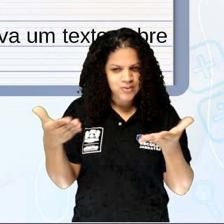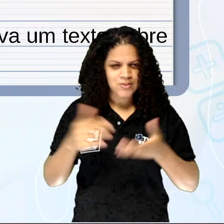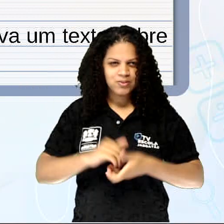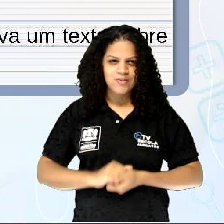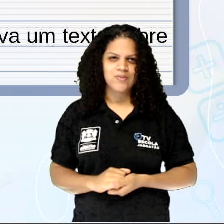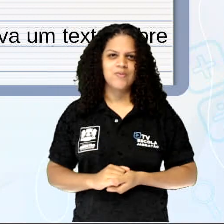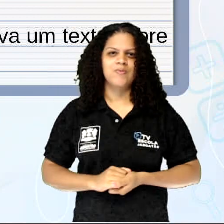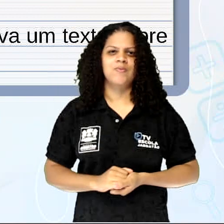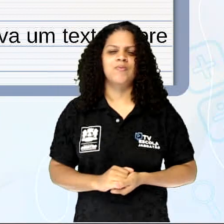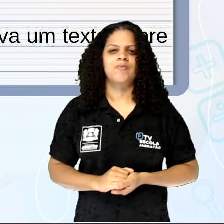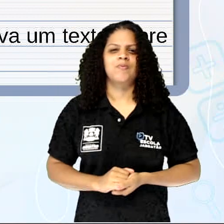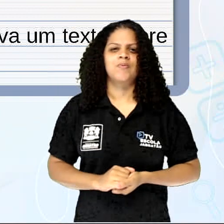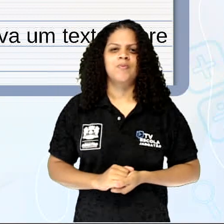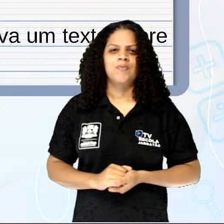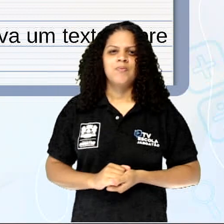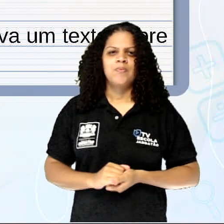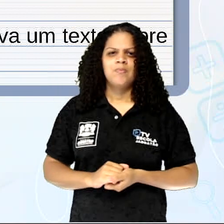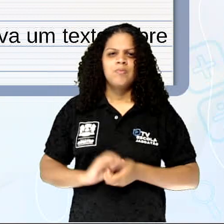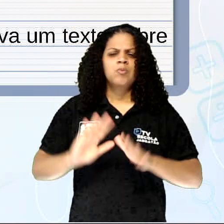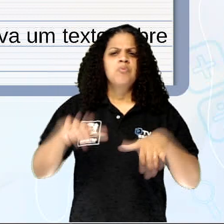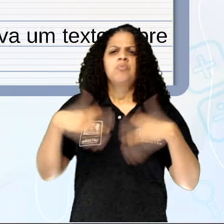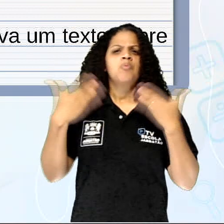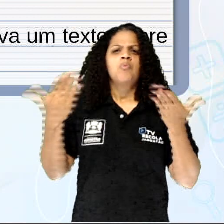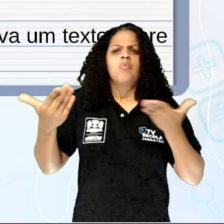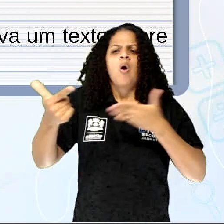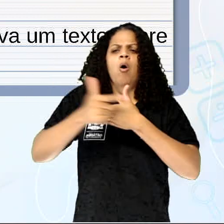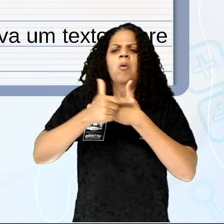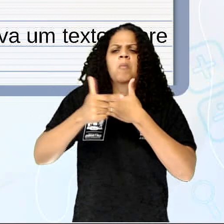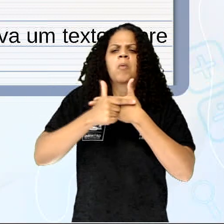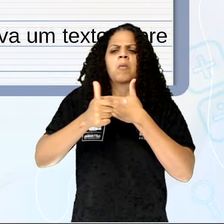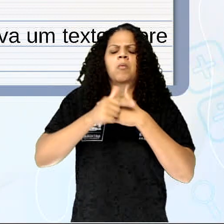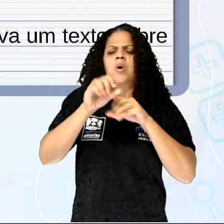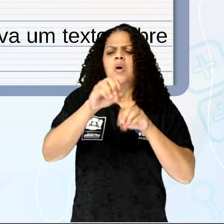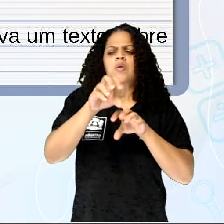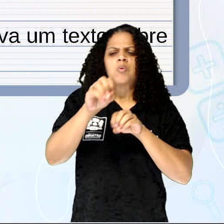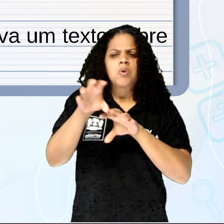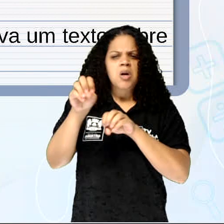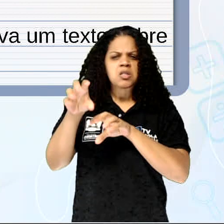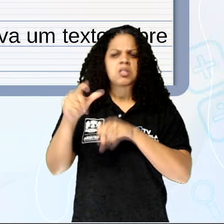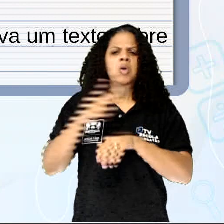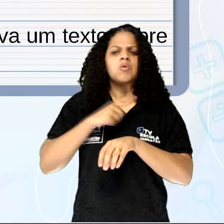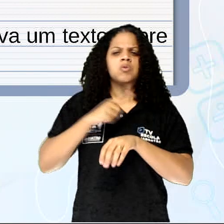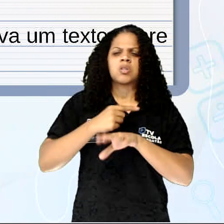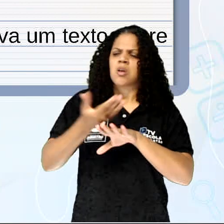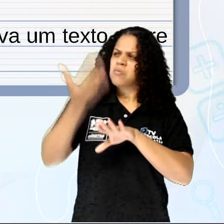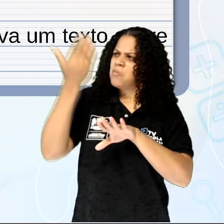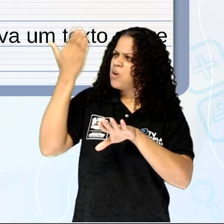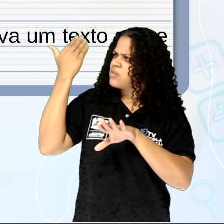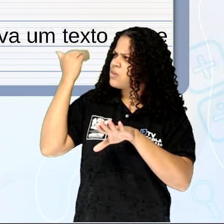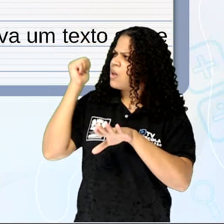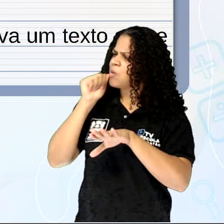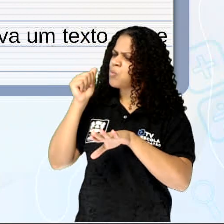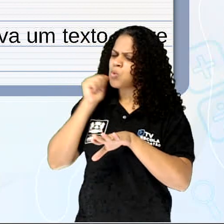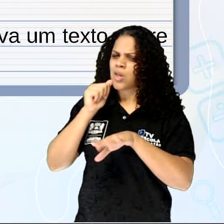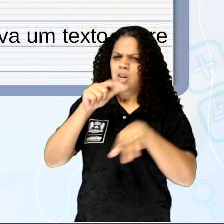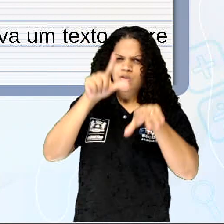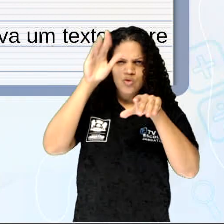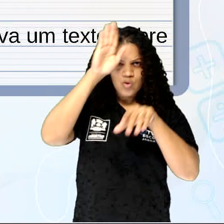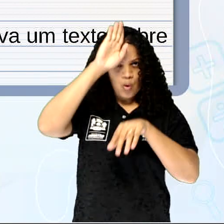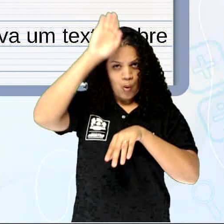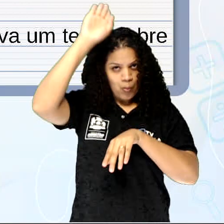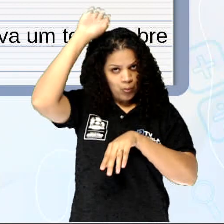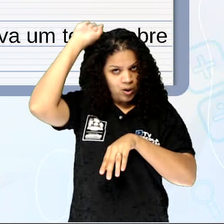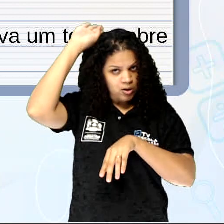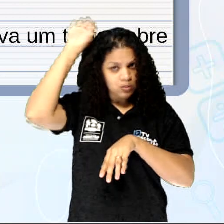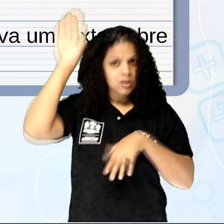Olha, qual o papel que a educação ocupava no passado, lá na vida das mulheres romanas?